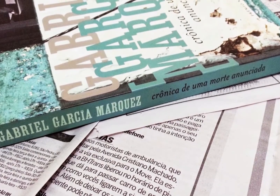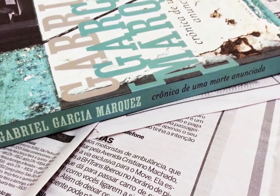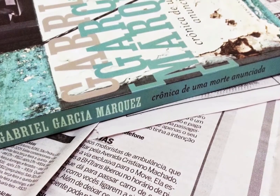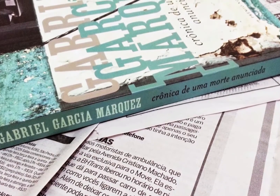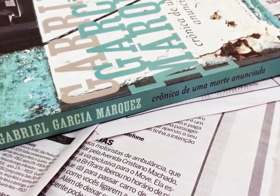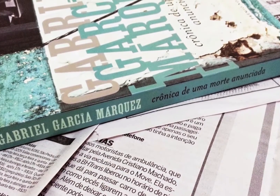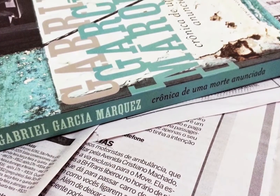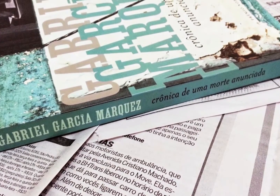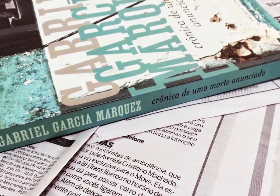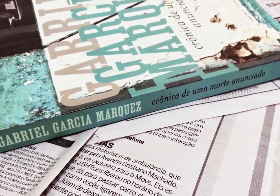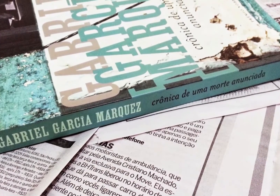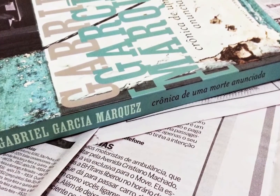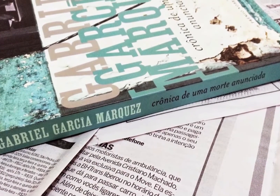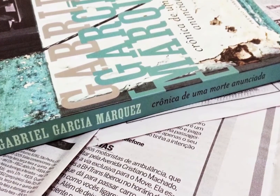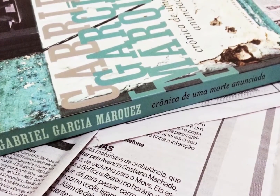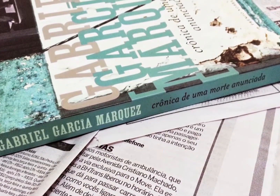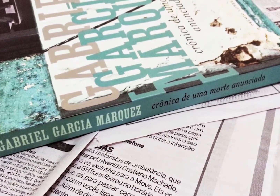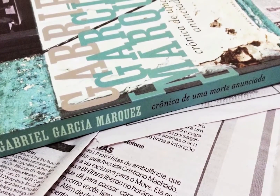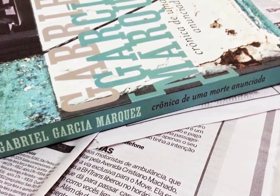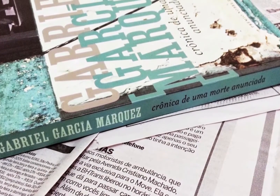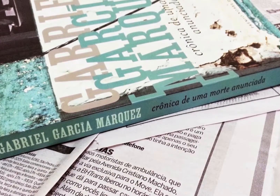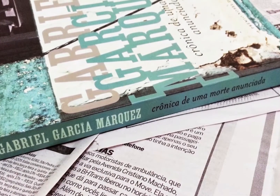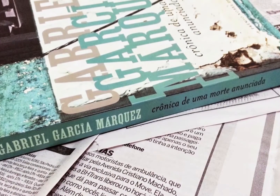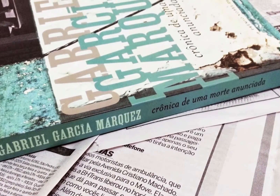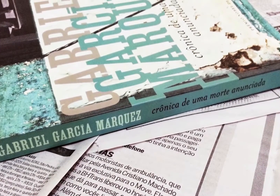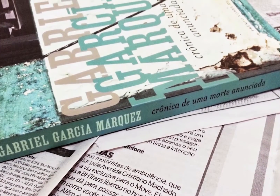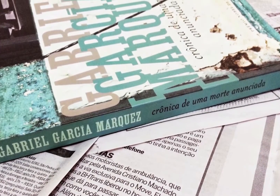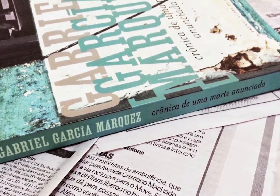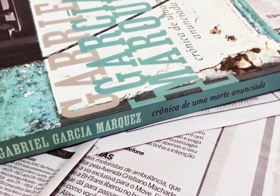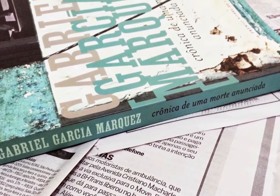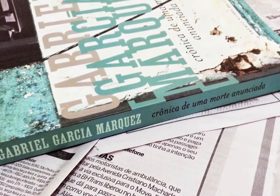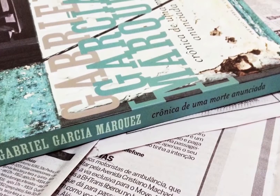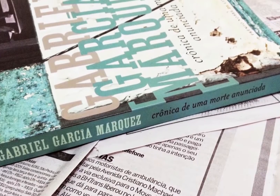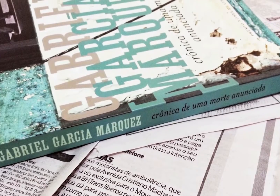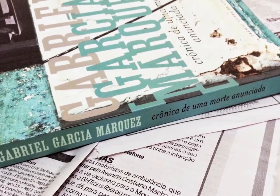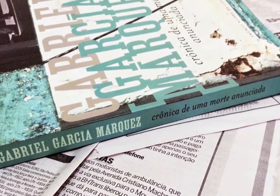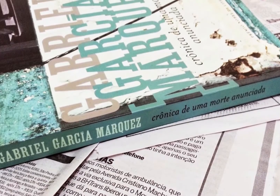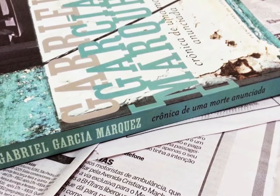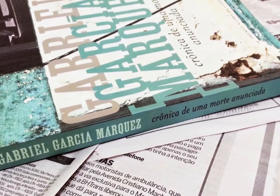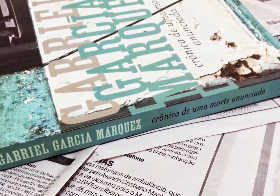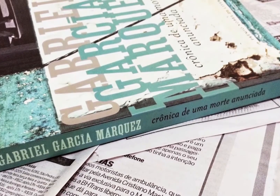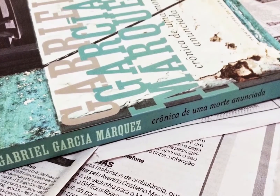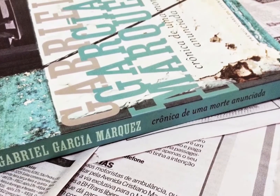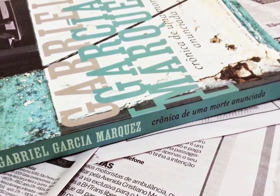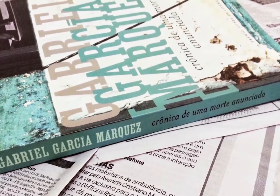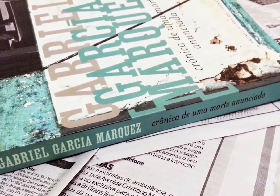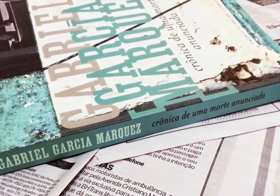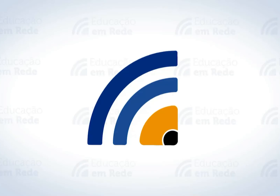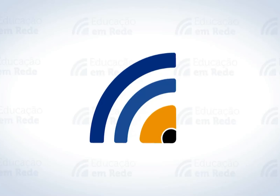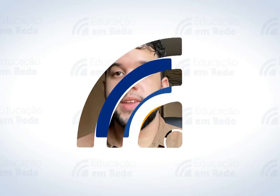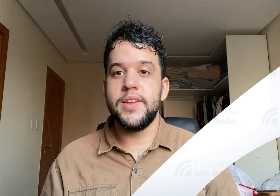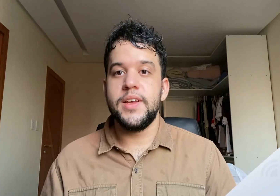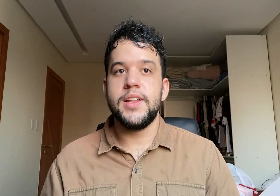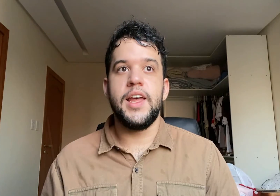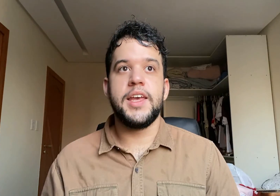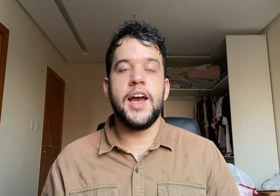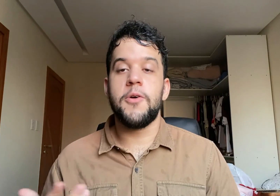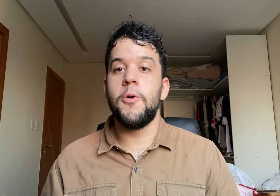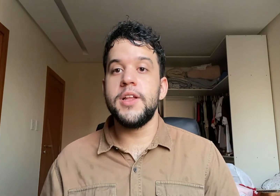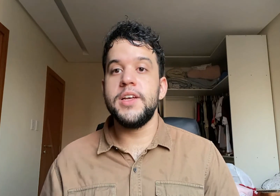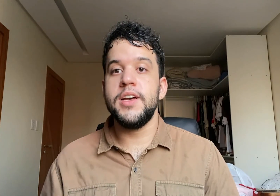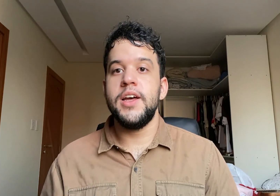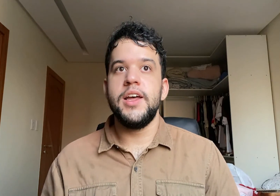é muita tensão, assim, é muito interessante esse livro. Conta a história de um homem, né,